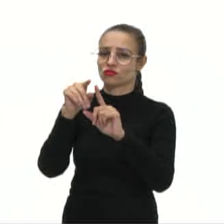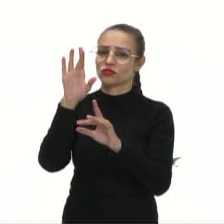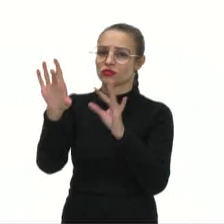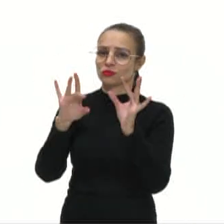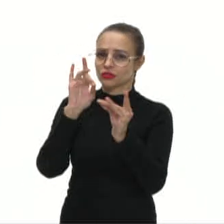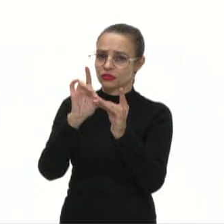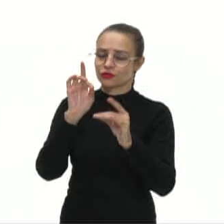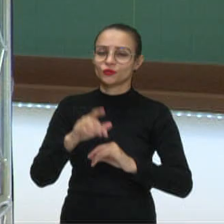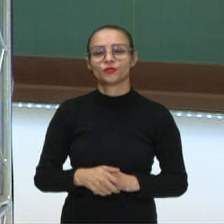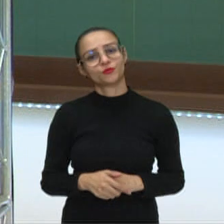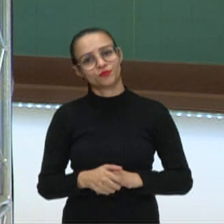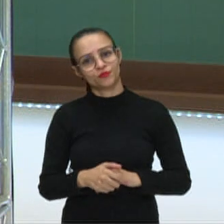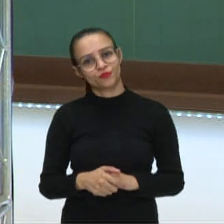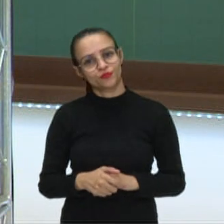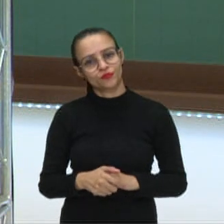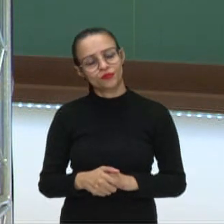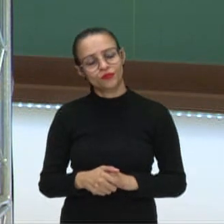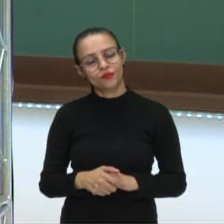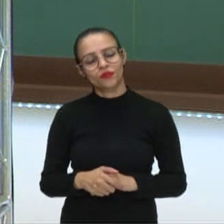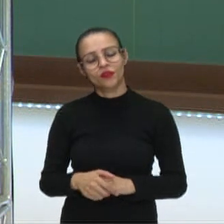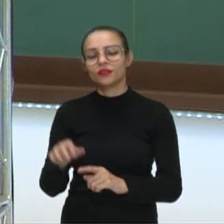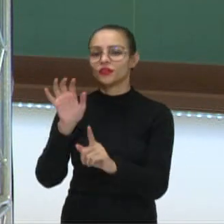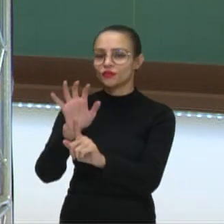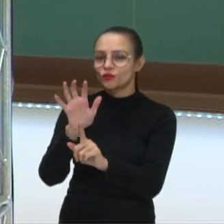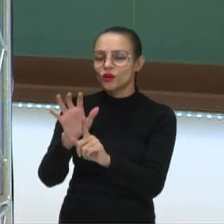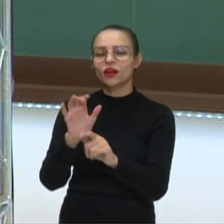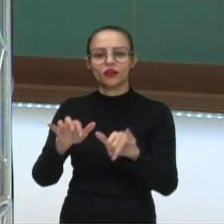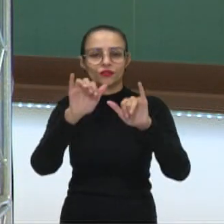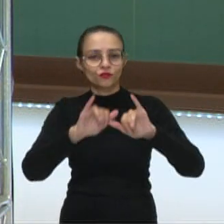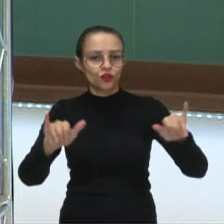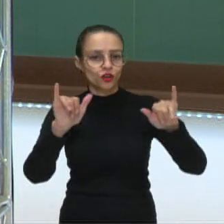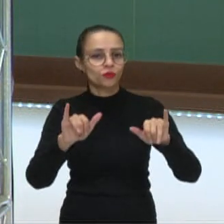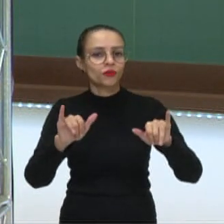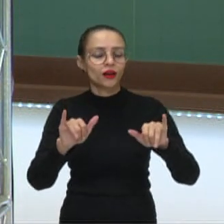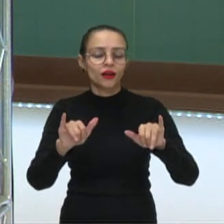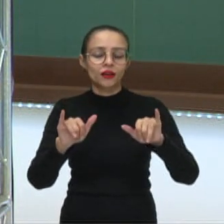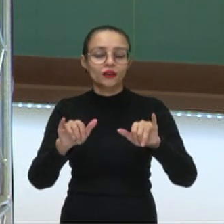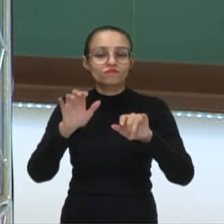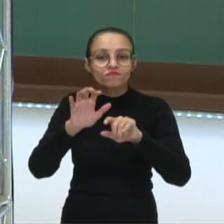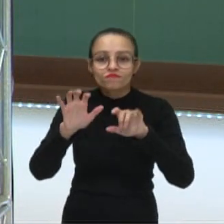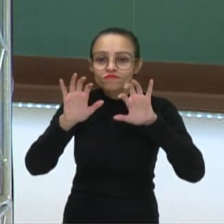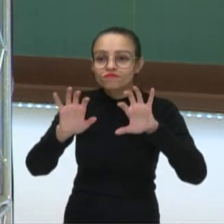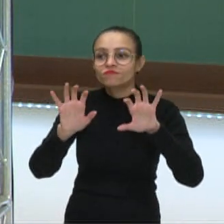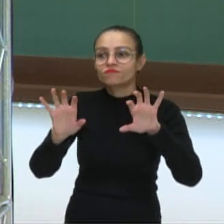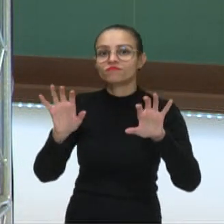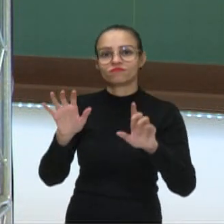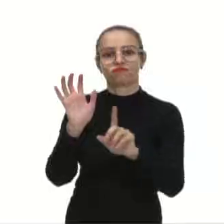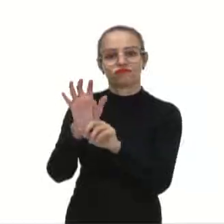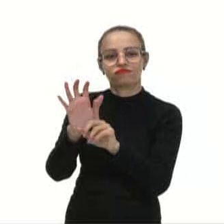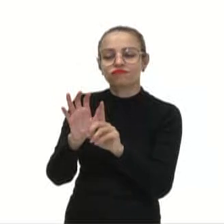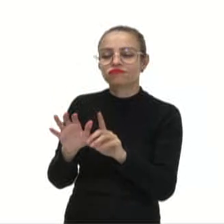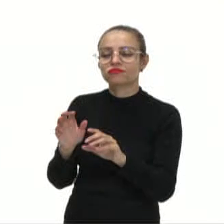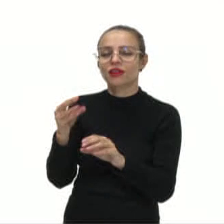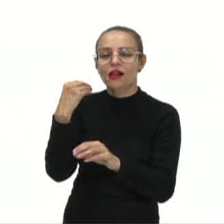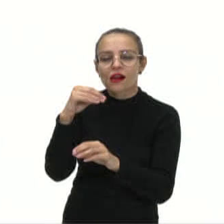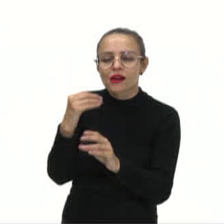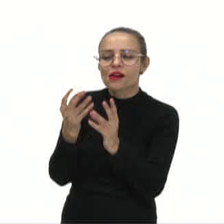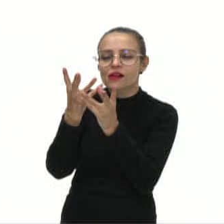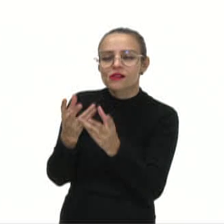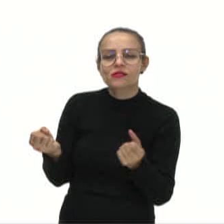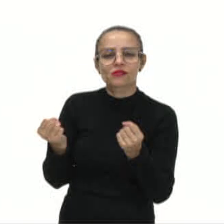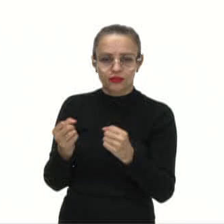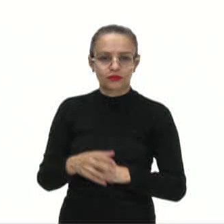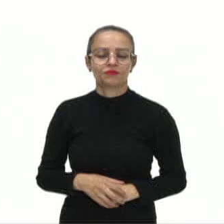específicas. Instruir, persuadir, informar, sensibilizar, tá? Relembramos os